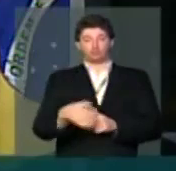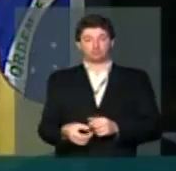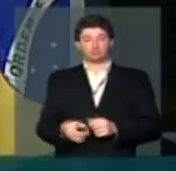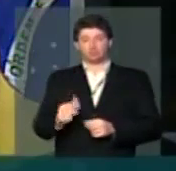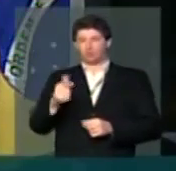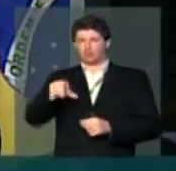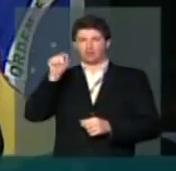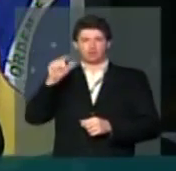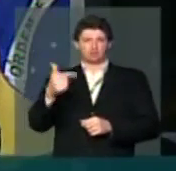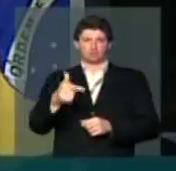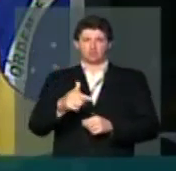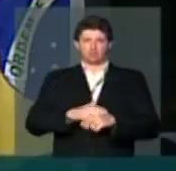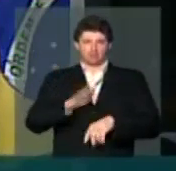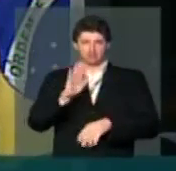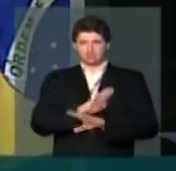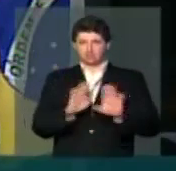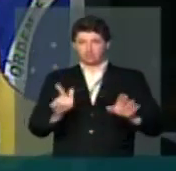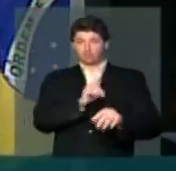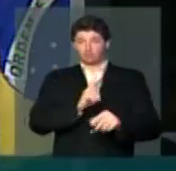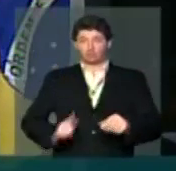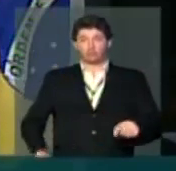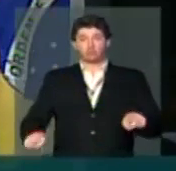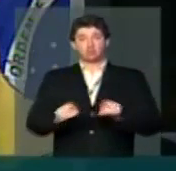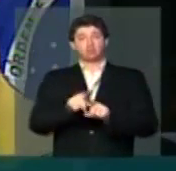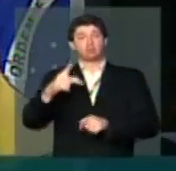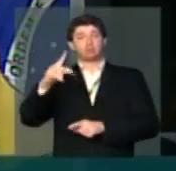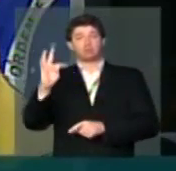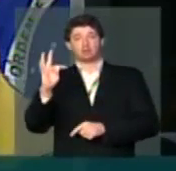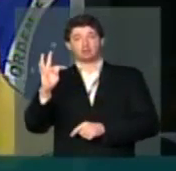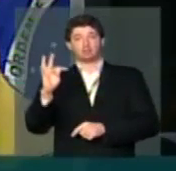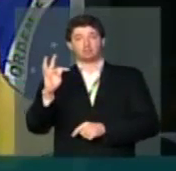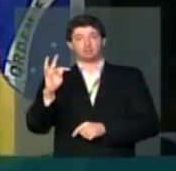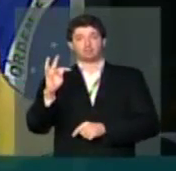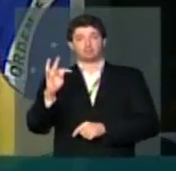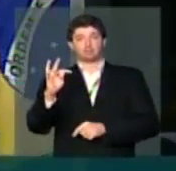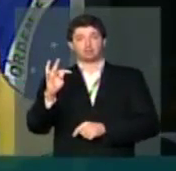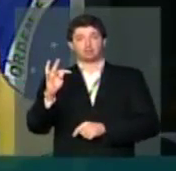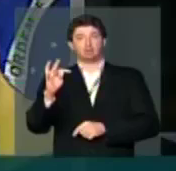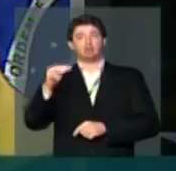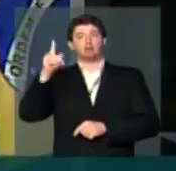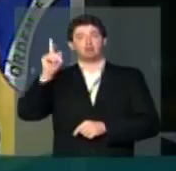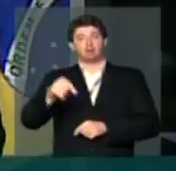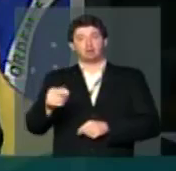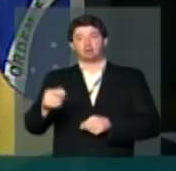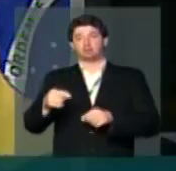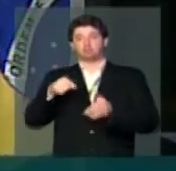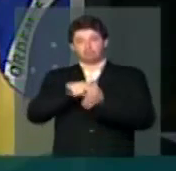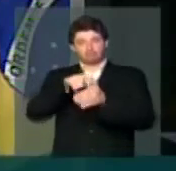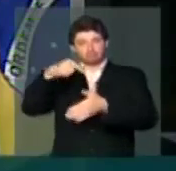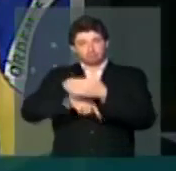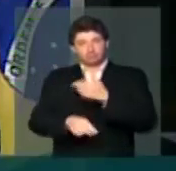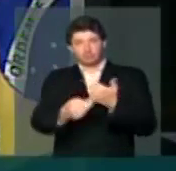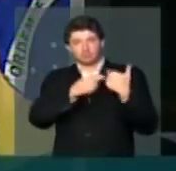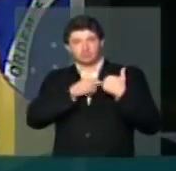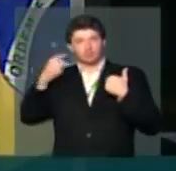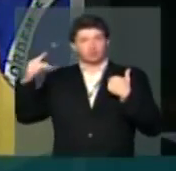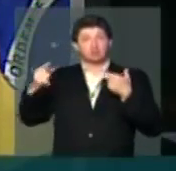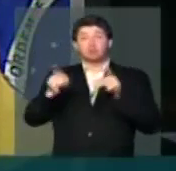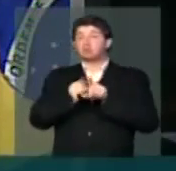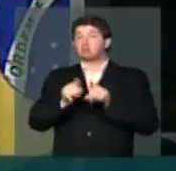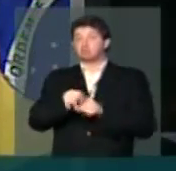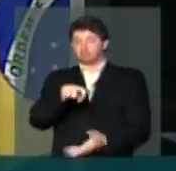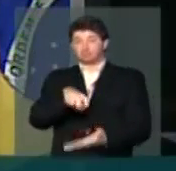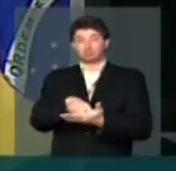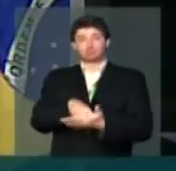outra alternativa ao governo e ao próprio Partido dos Trabalhadores que não passe por uma rigorosa apuração de responsabilidades e